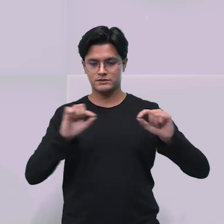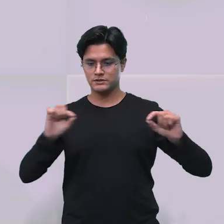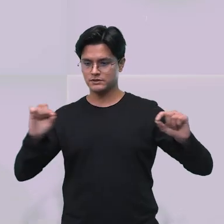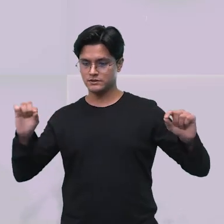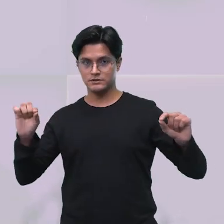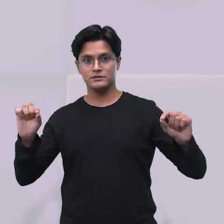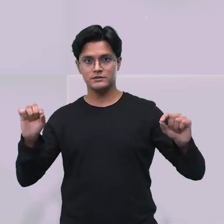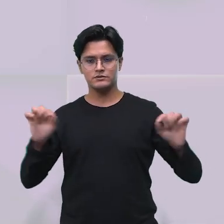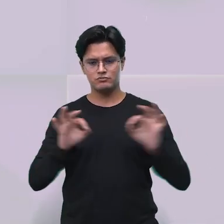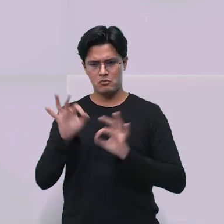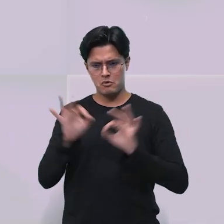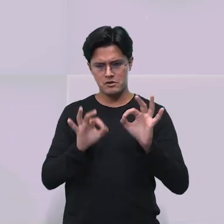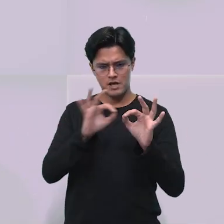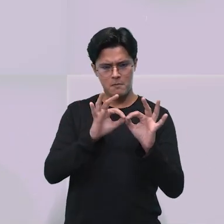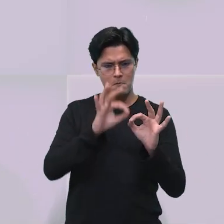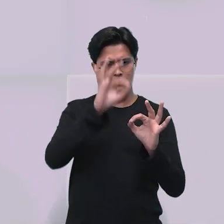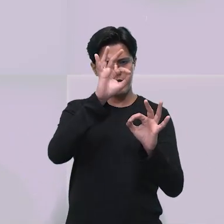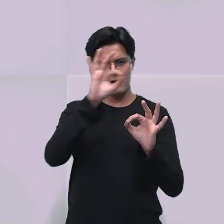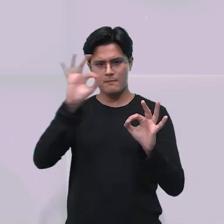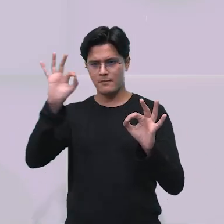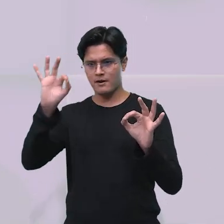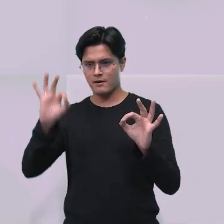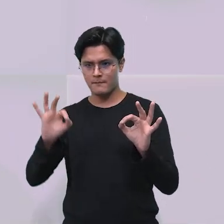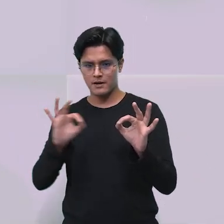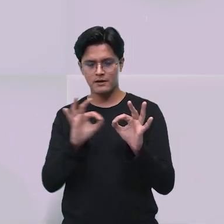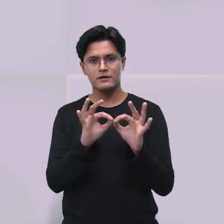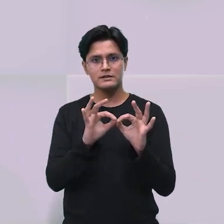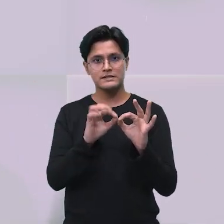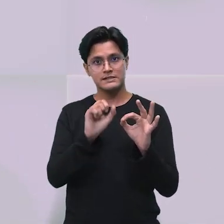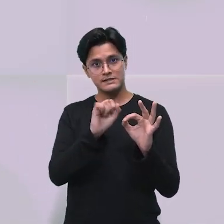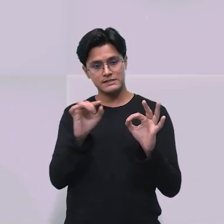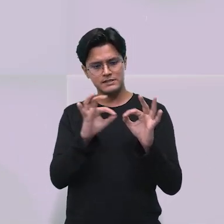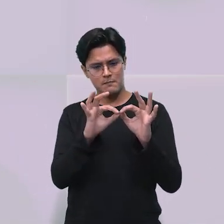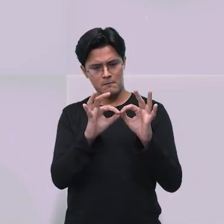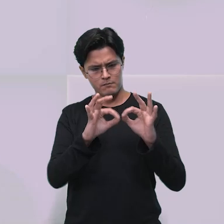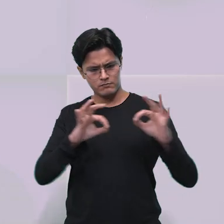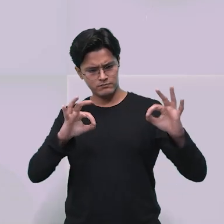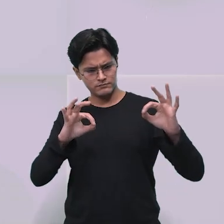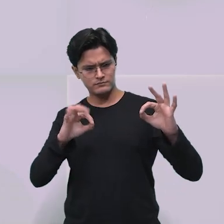com esse barbante, e uma das pontas desse quadrado você deixasse ali um pouquinho aberta.